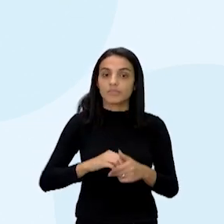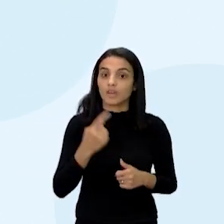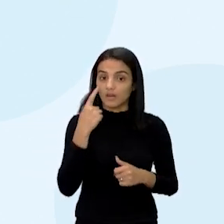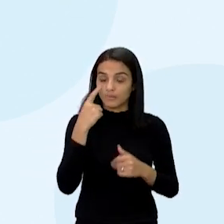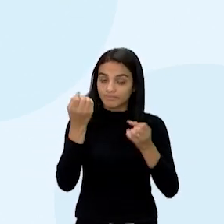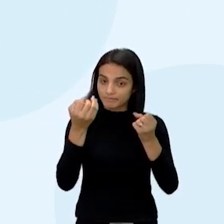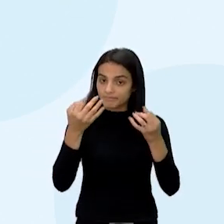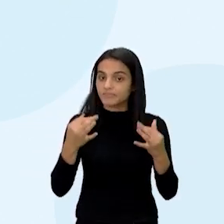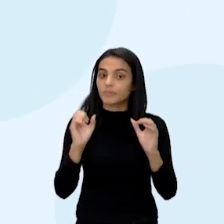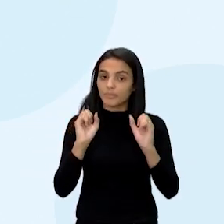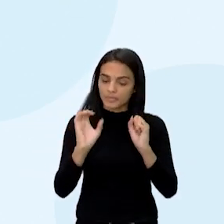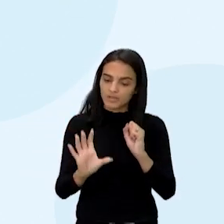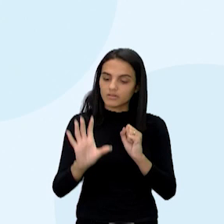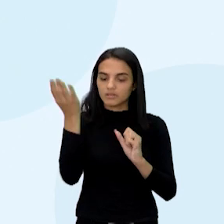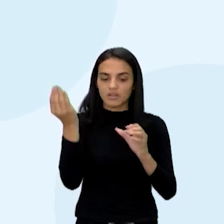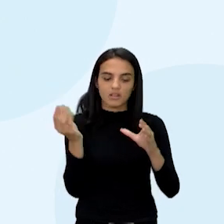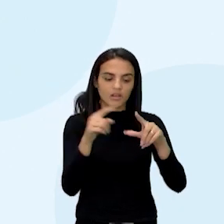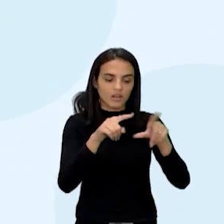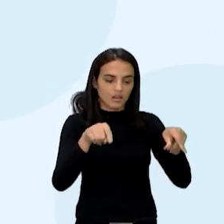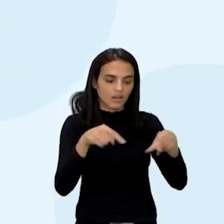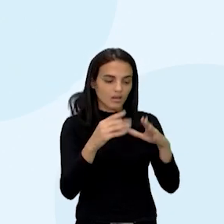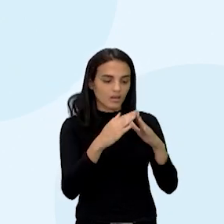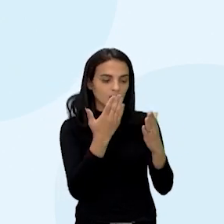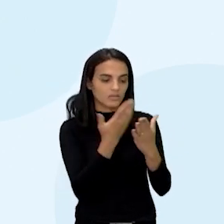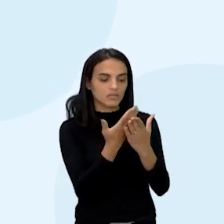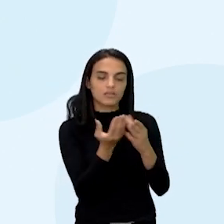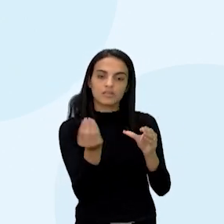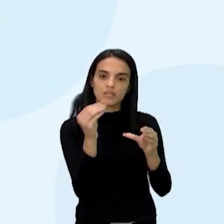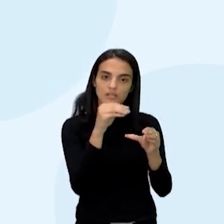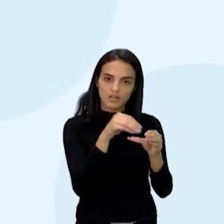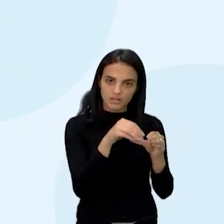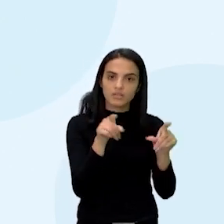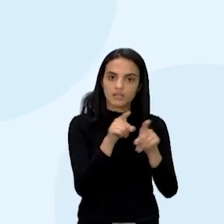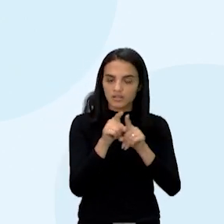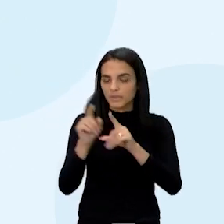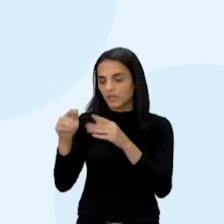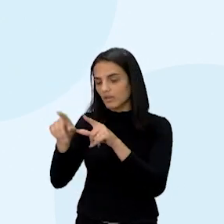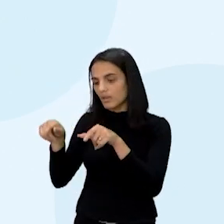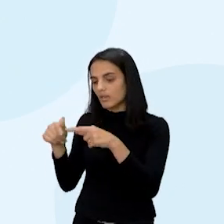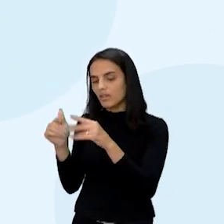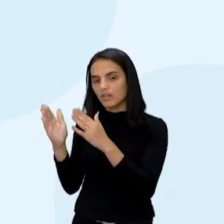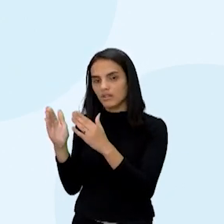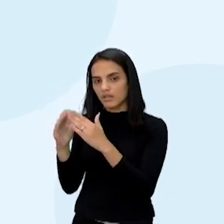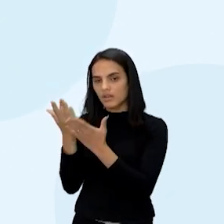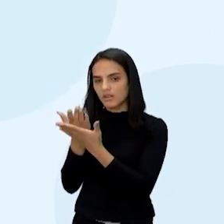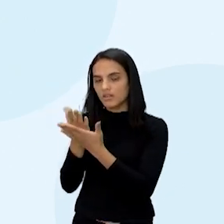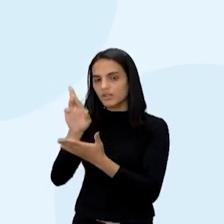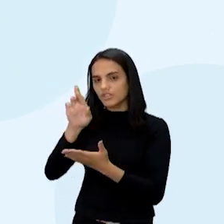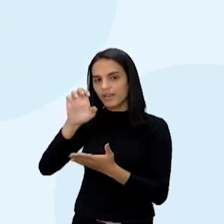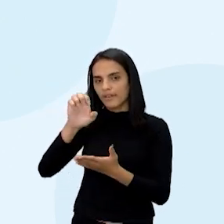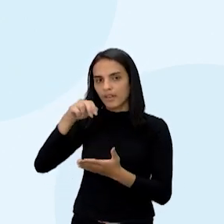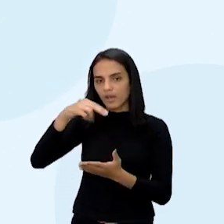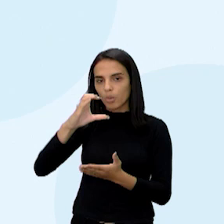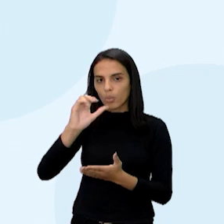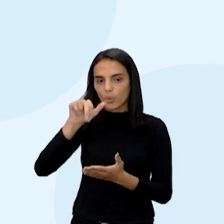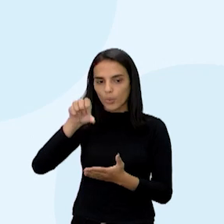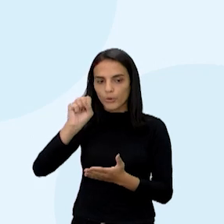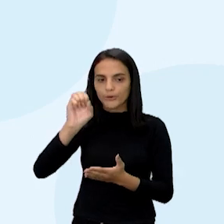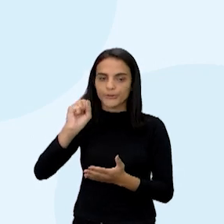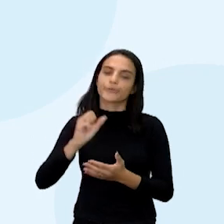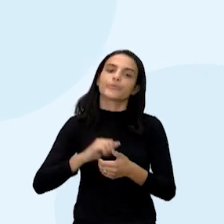disse, ele pode acontecer dentro da sala de aula comum e na sala de recursos. Então, dentro da sala de aula, a gente chama de